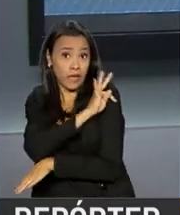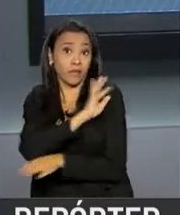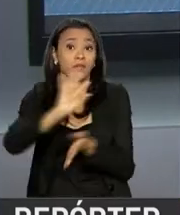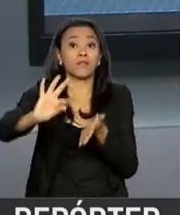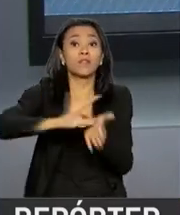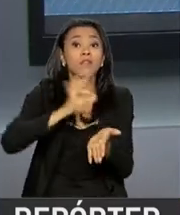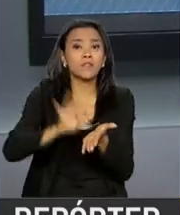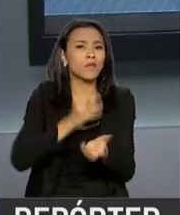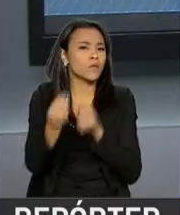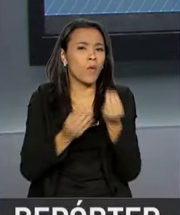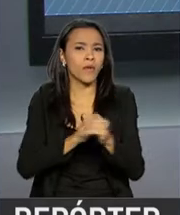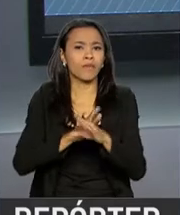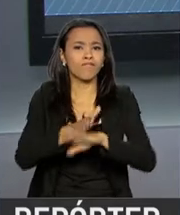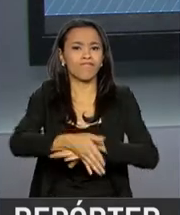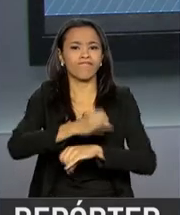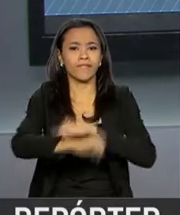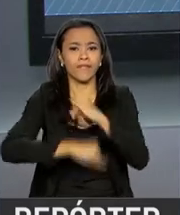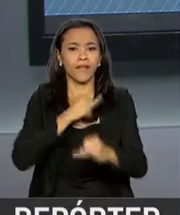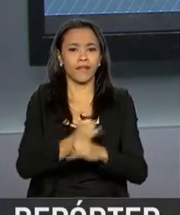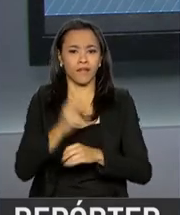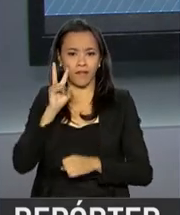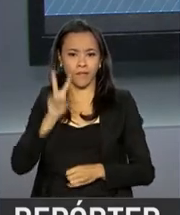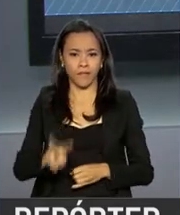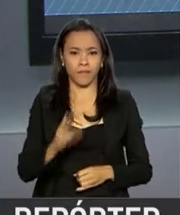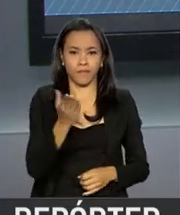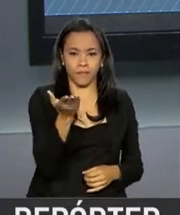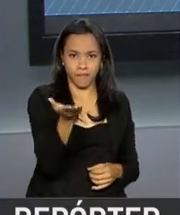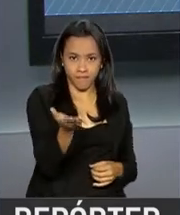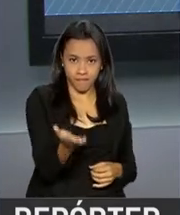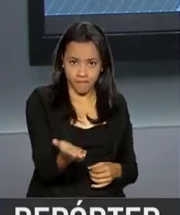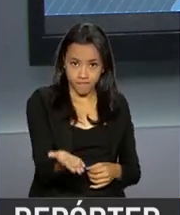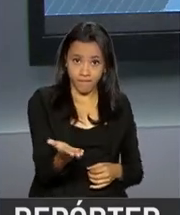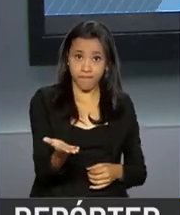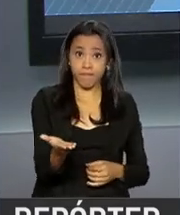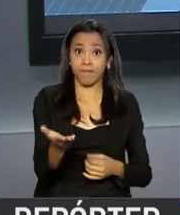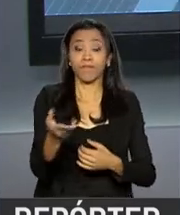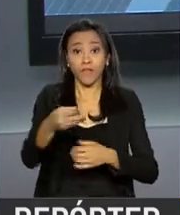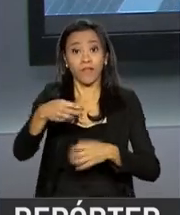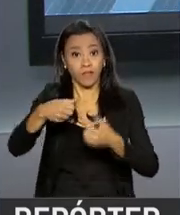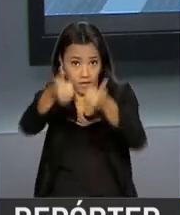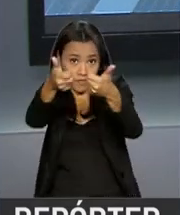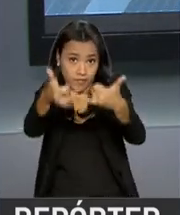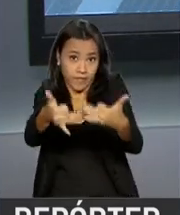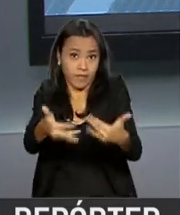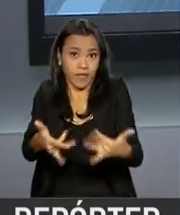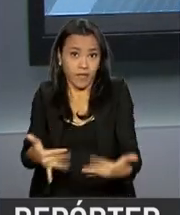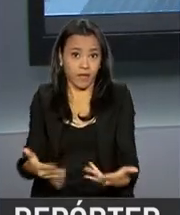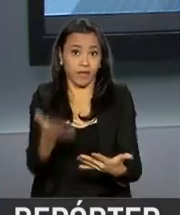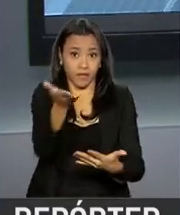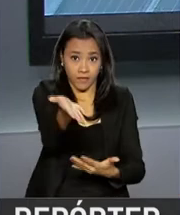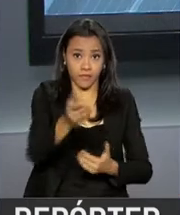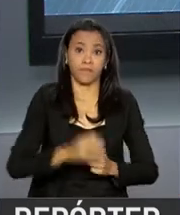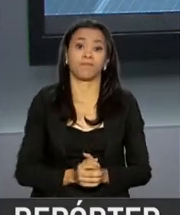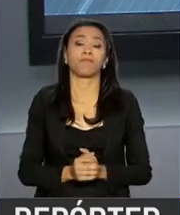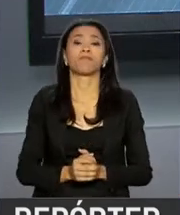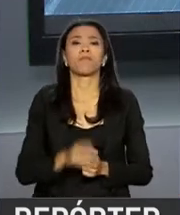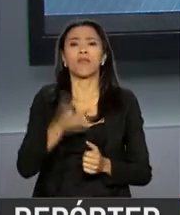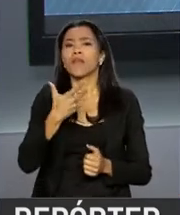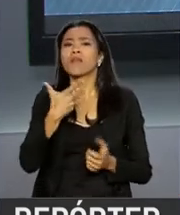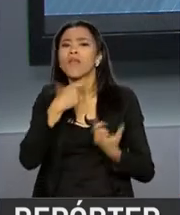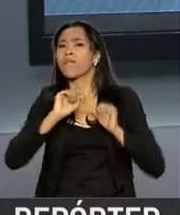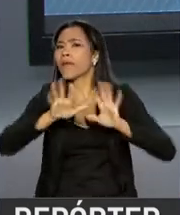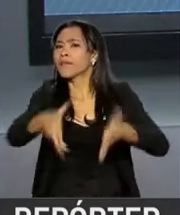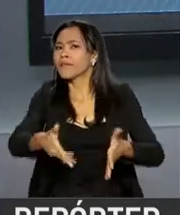ser feitas pela internet na página do sistema nacional de informações da educação profissional e tecnológica pode